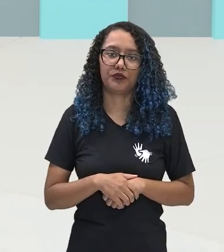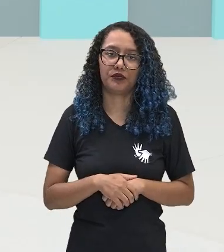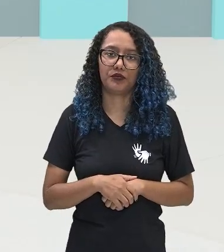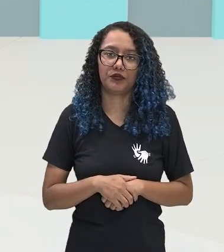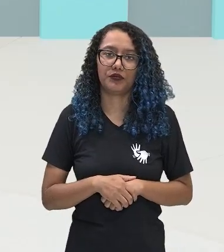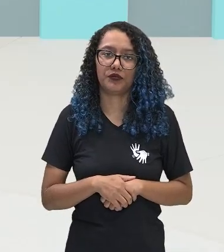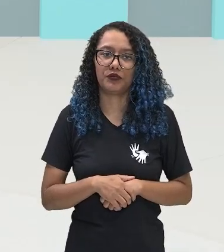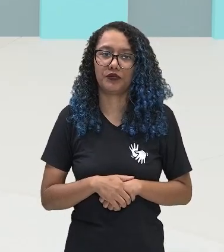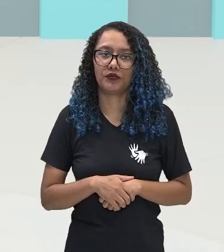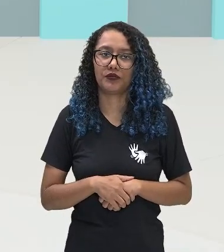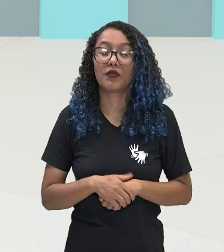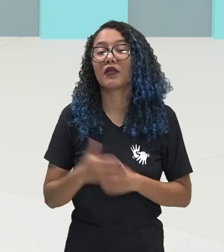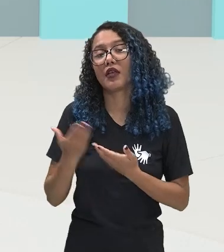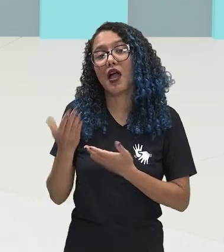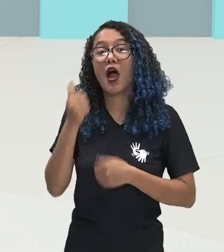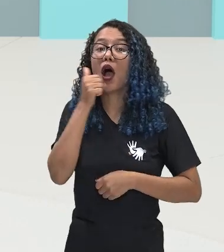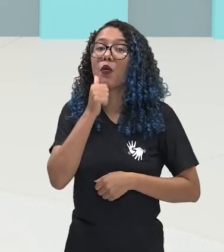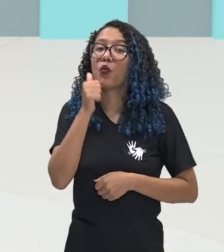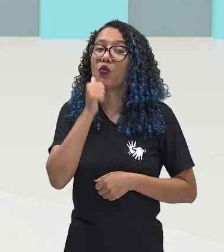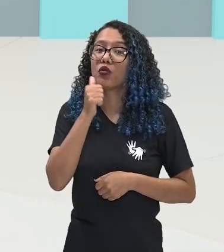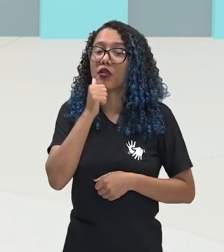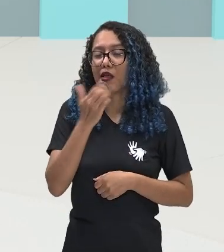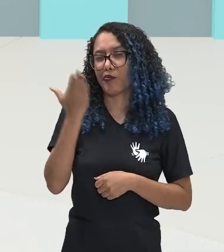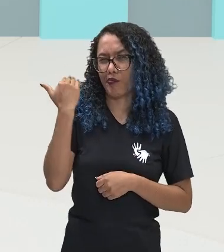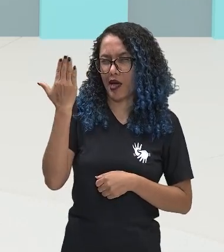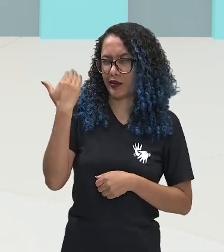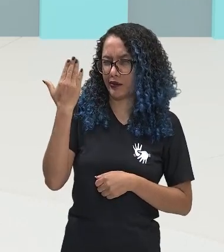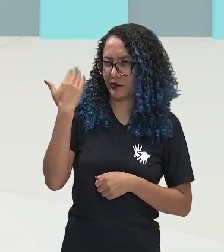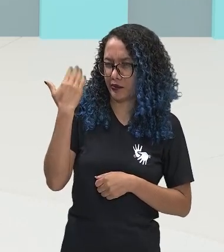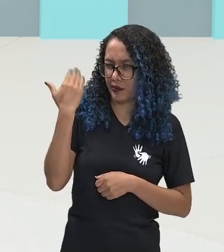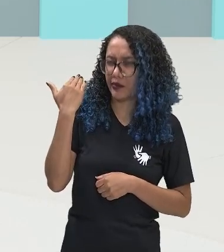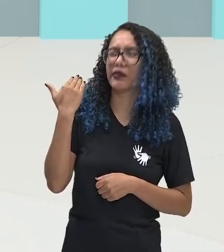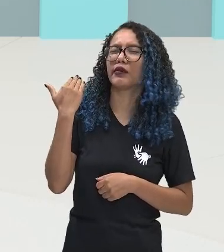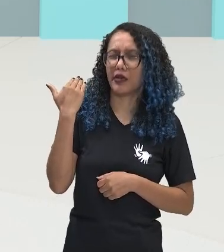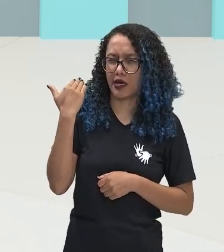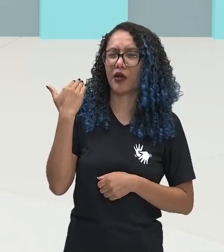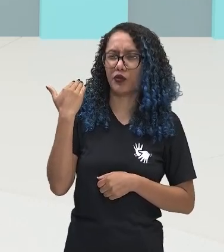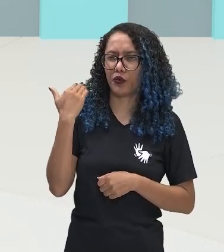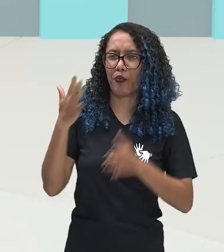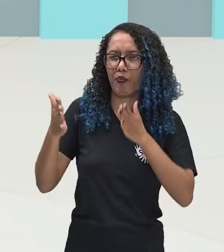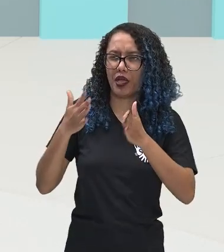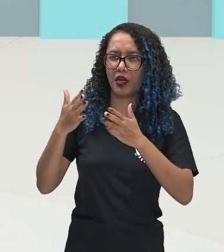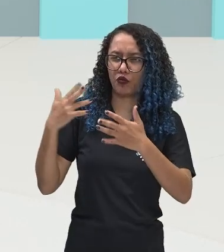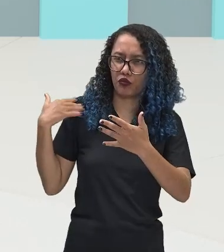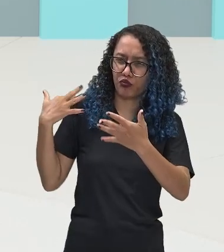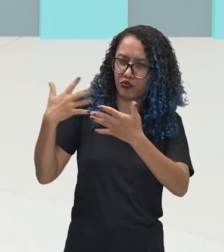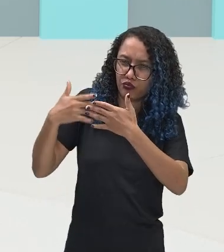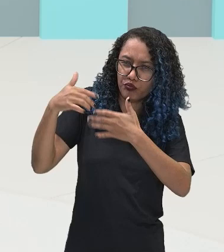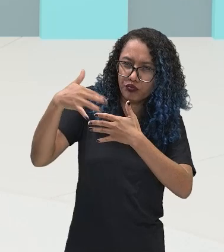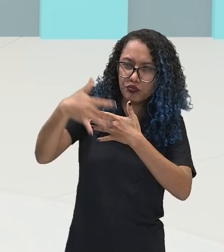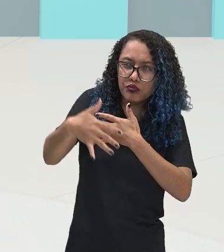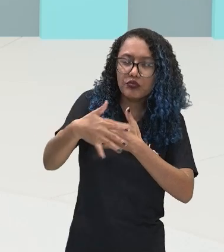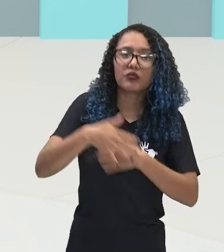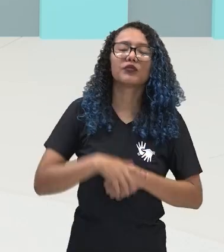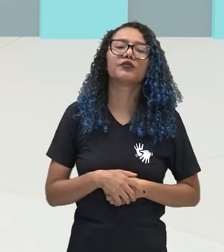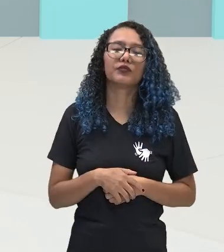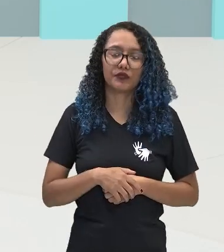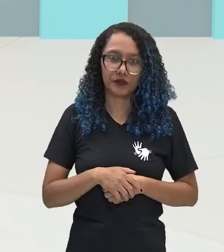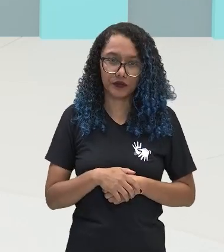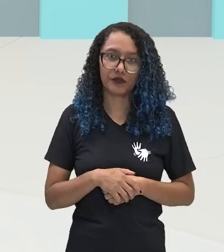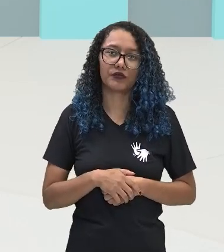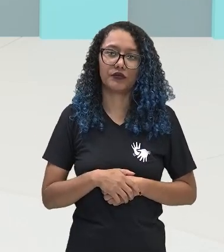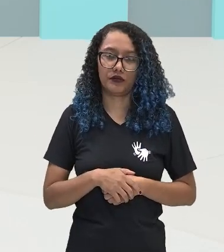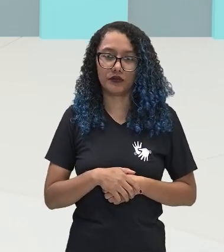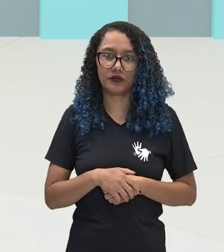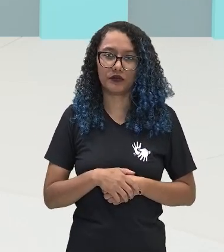ilustração uma mulher na época eh da pré-história certo então ah